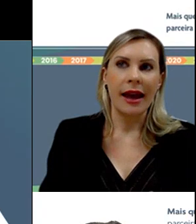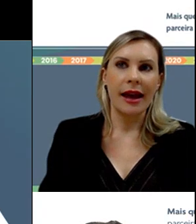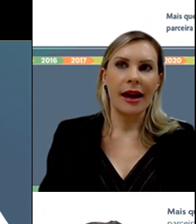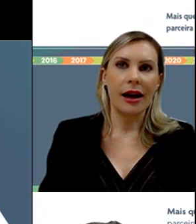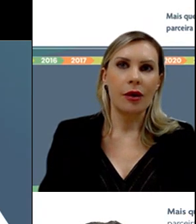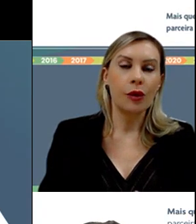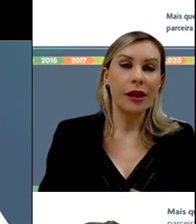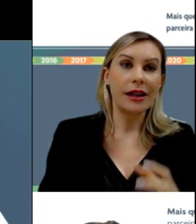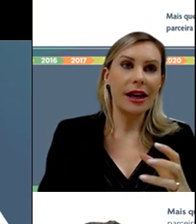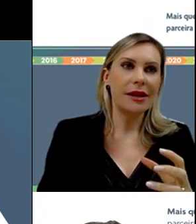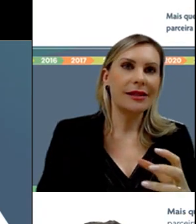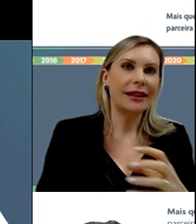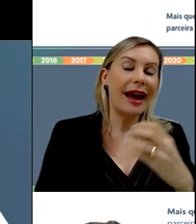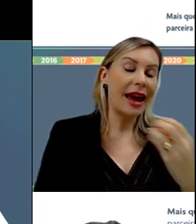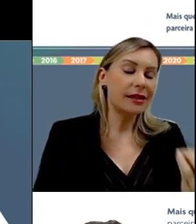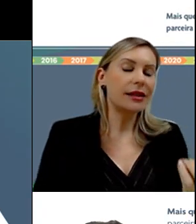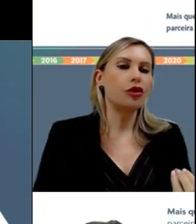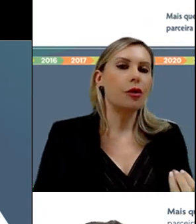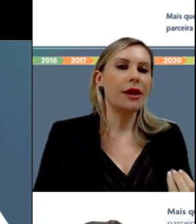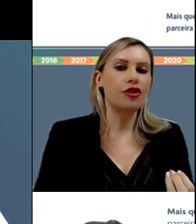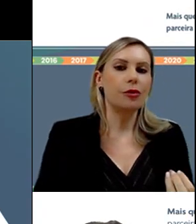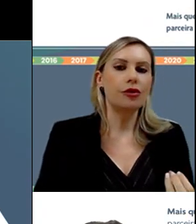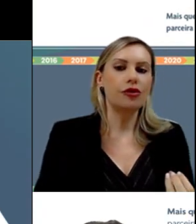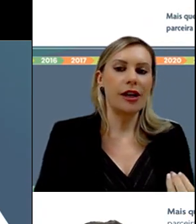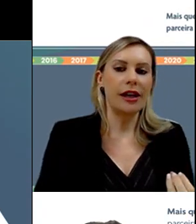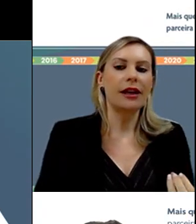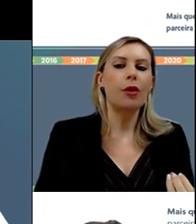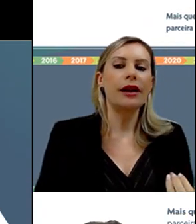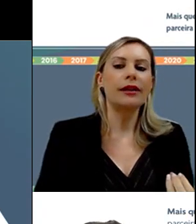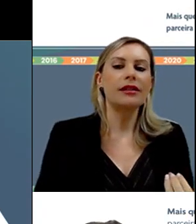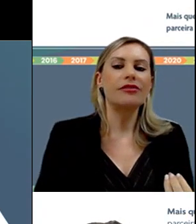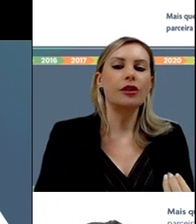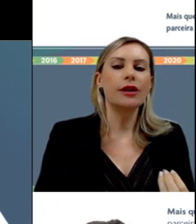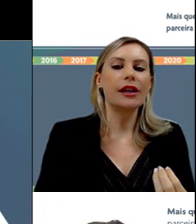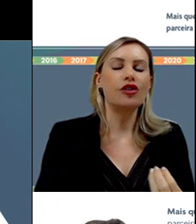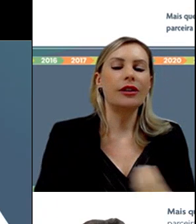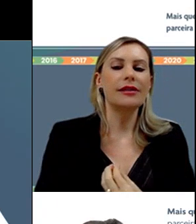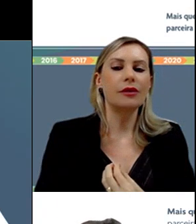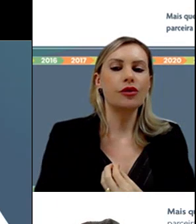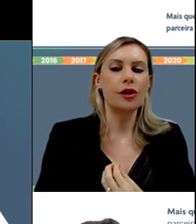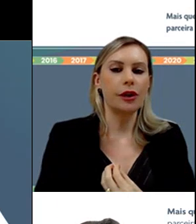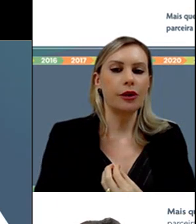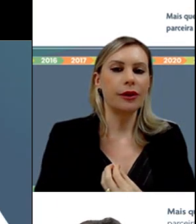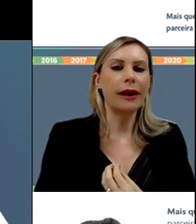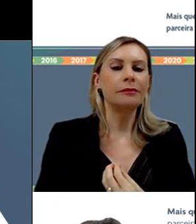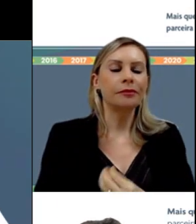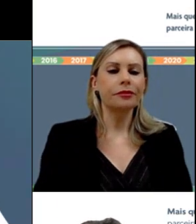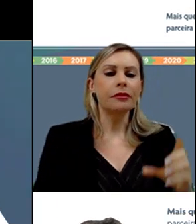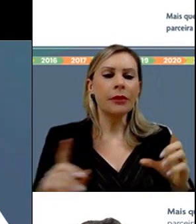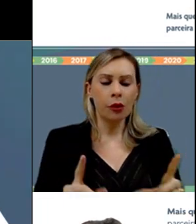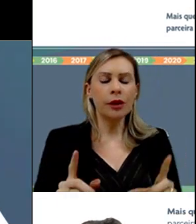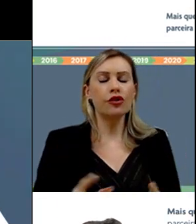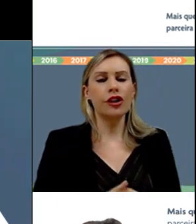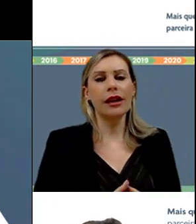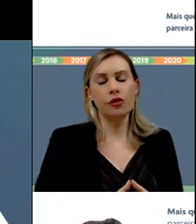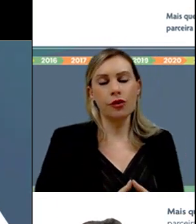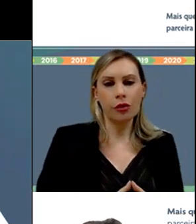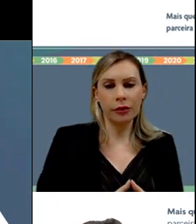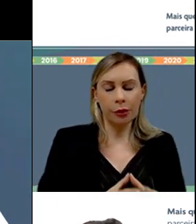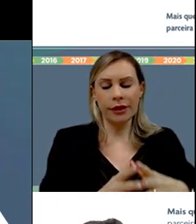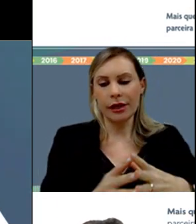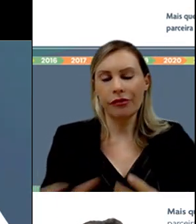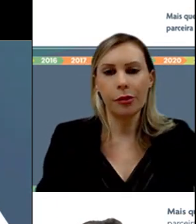vocês o que representa essa economia de imposto de renda. Guardem esse valor aqui de 308, tá? Quando